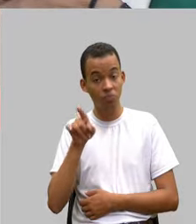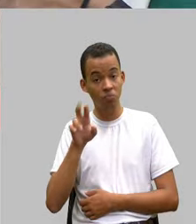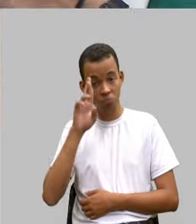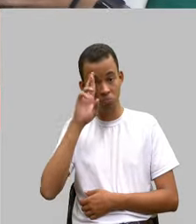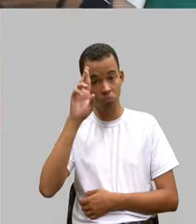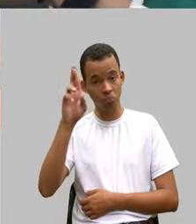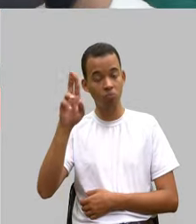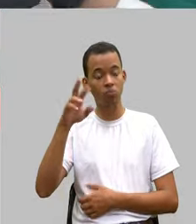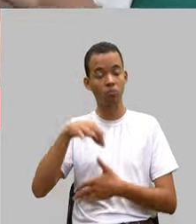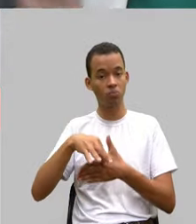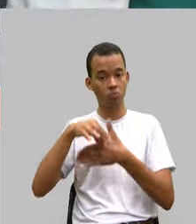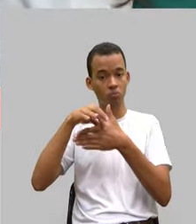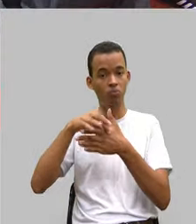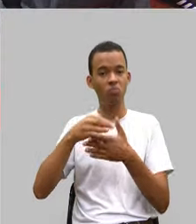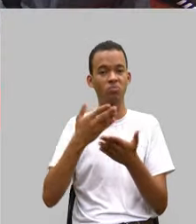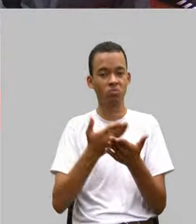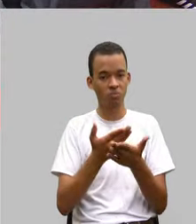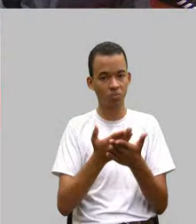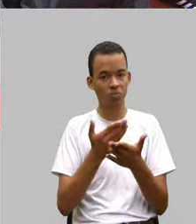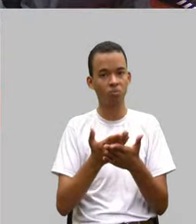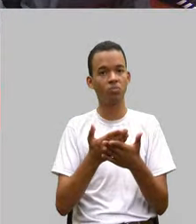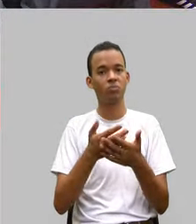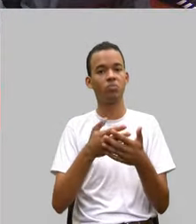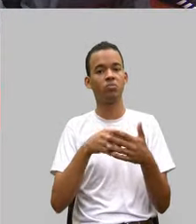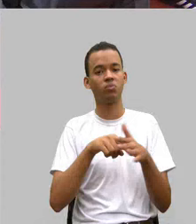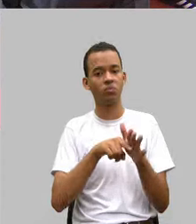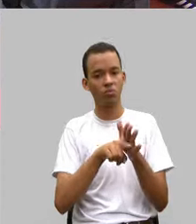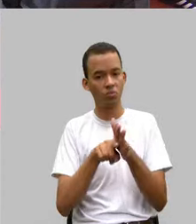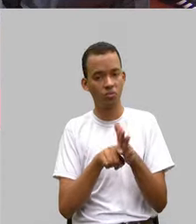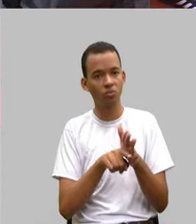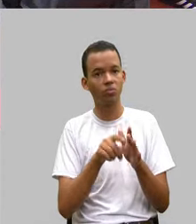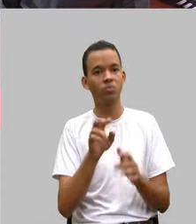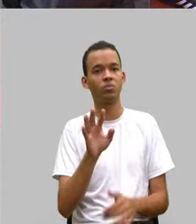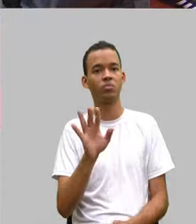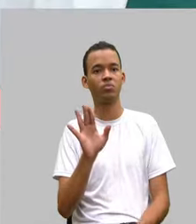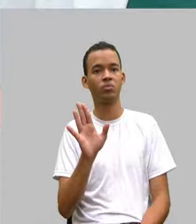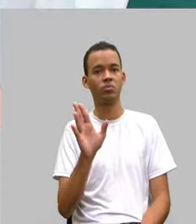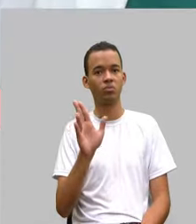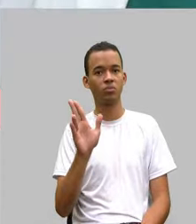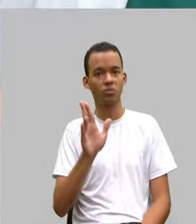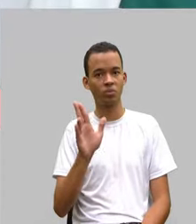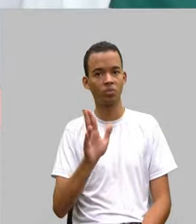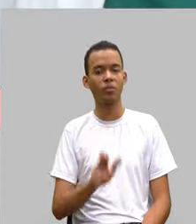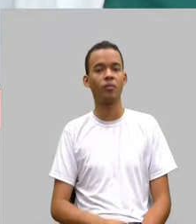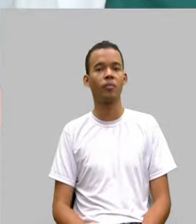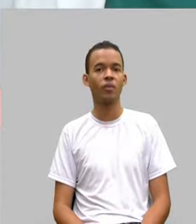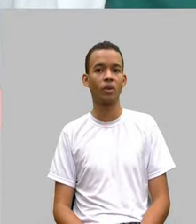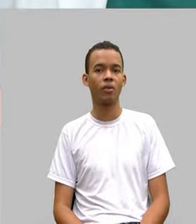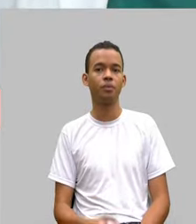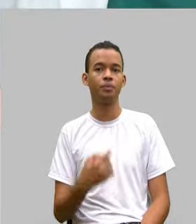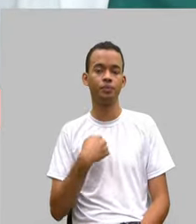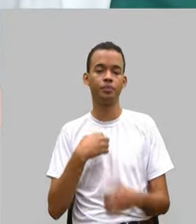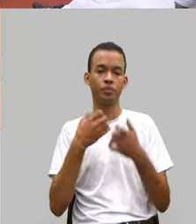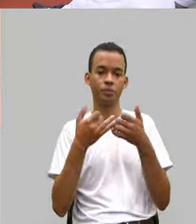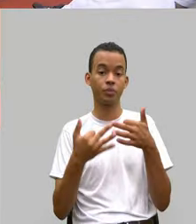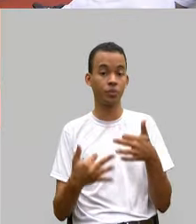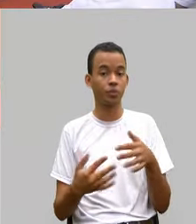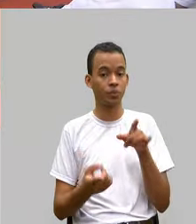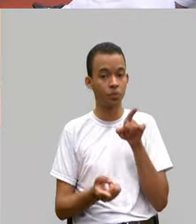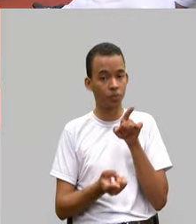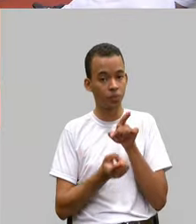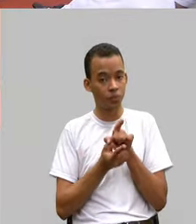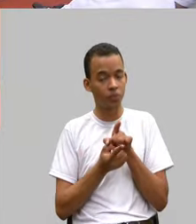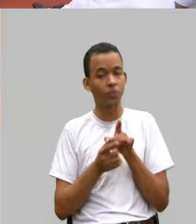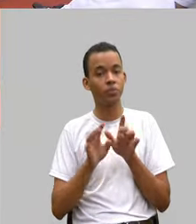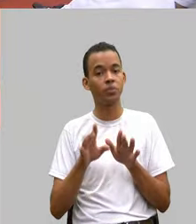senhoras e senhores eu serei breve como pedido inicialmente pela deputada Beatrice Serqueira mas não poderia deixar de destacar deputada que eu estou aqui não